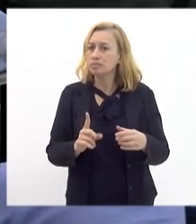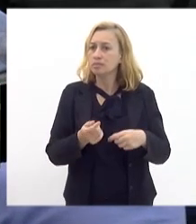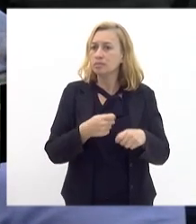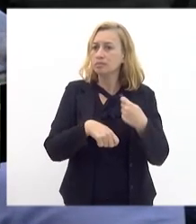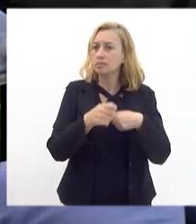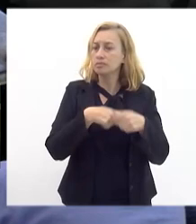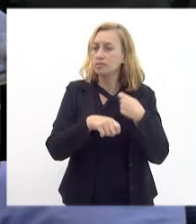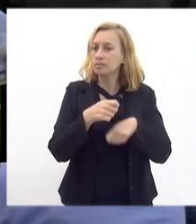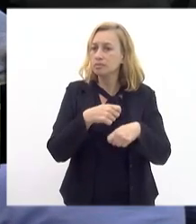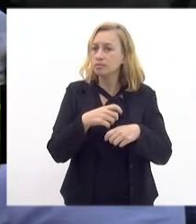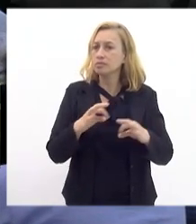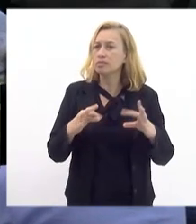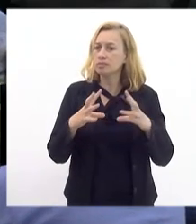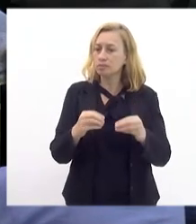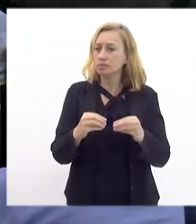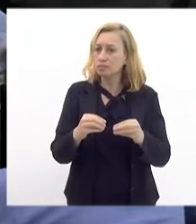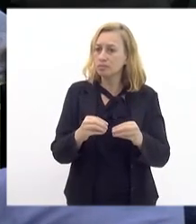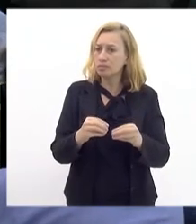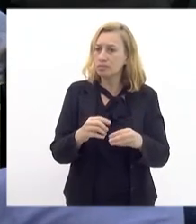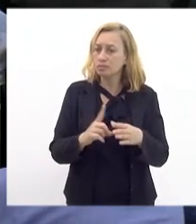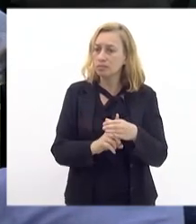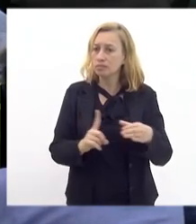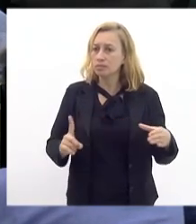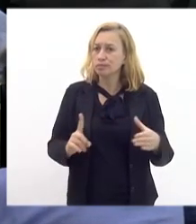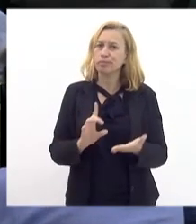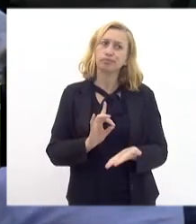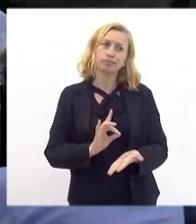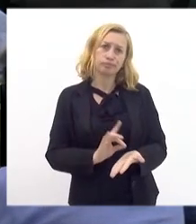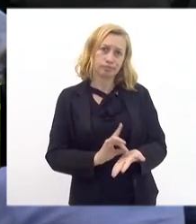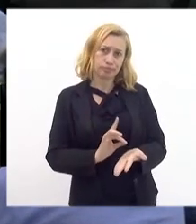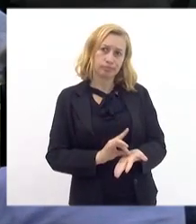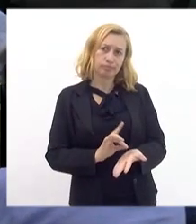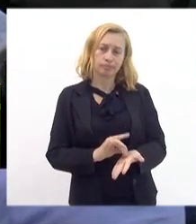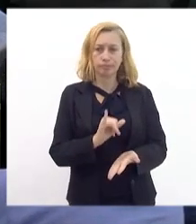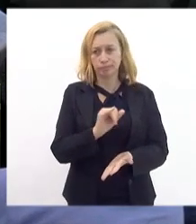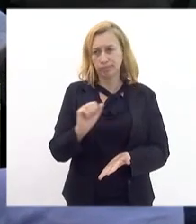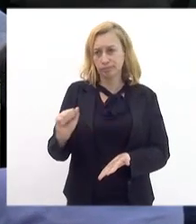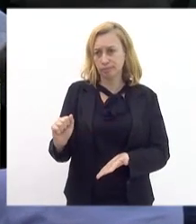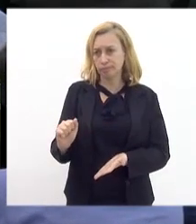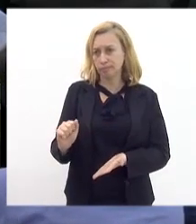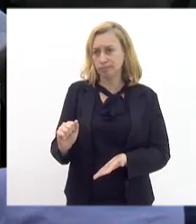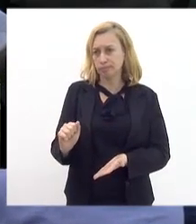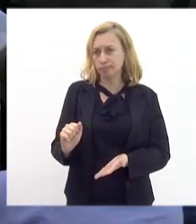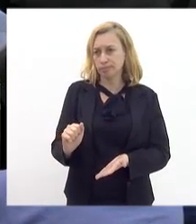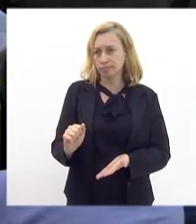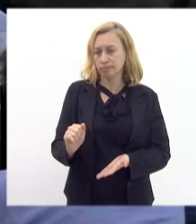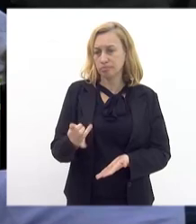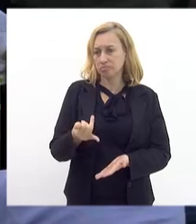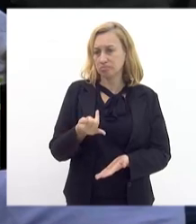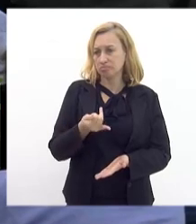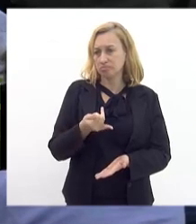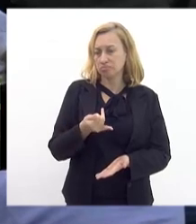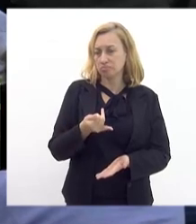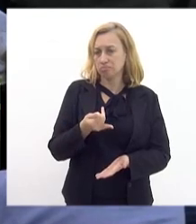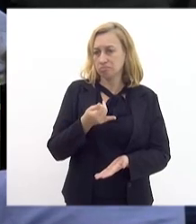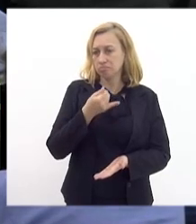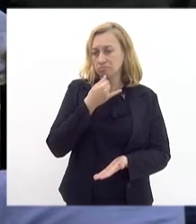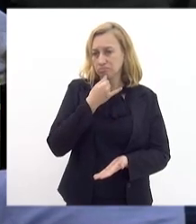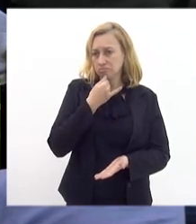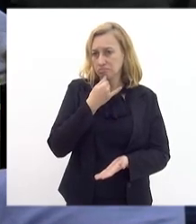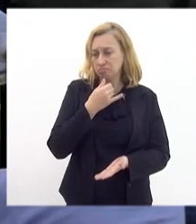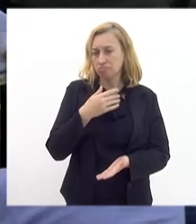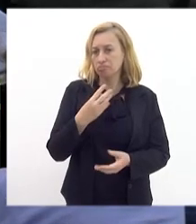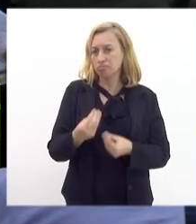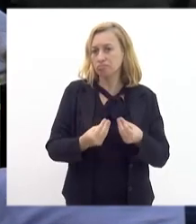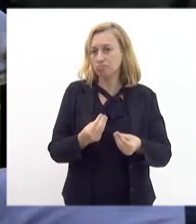complemento é realmente o idéia me decepcionou da forma que estão